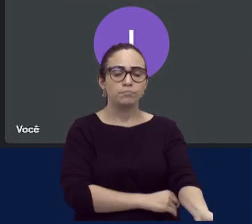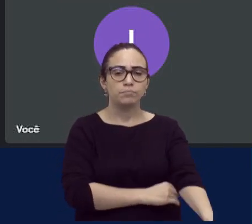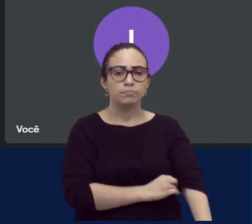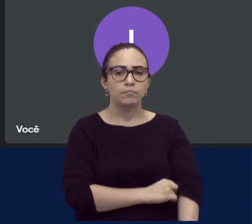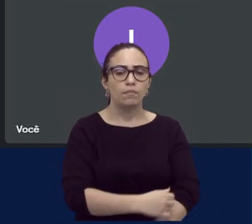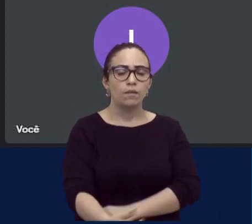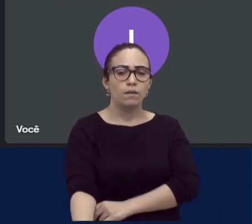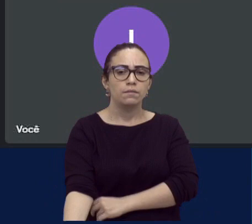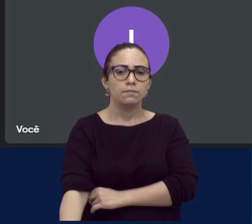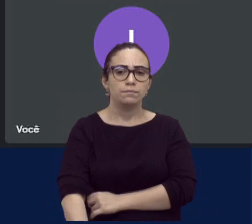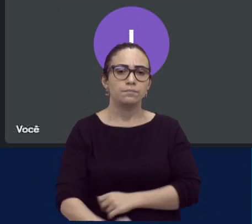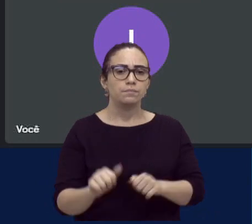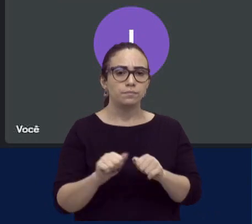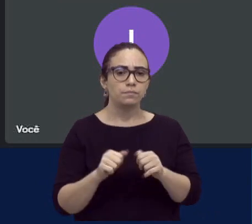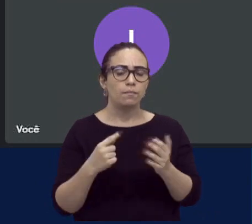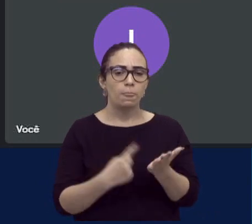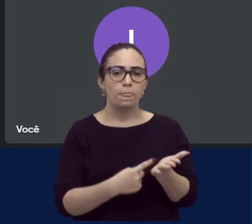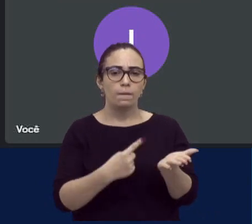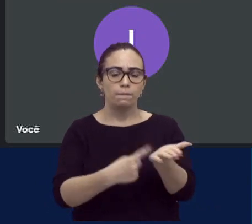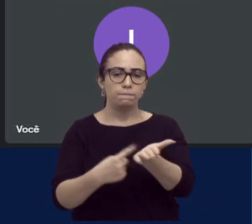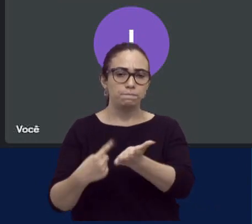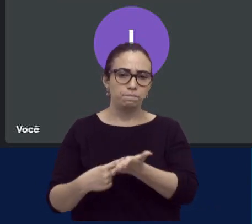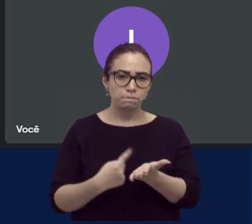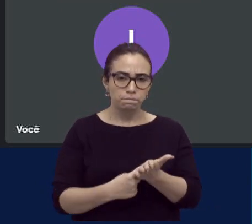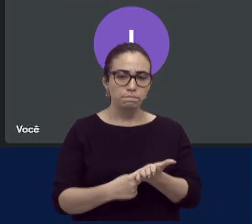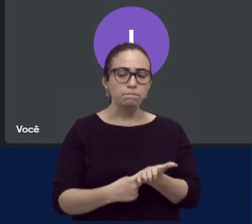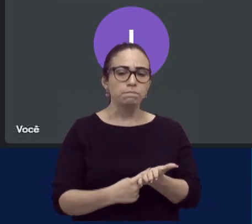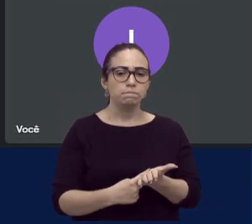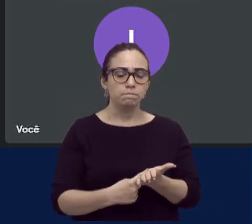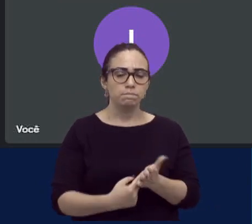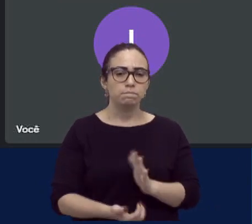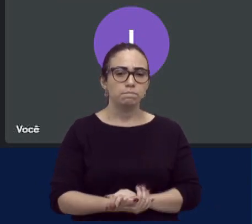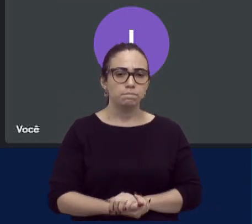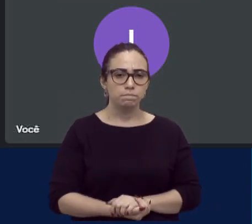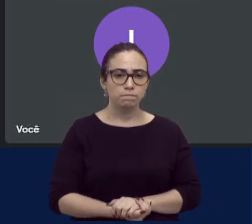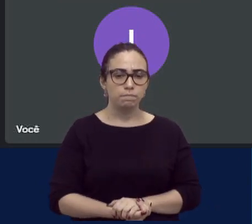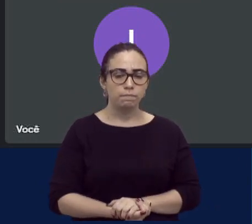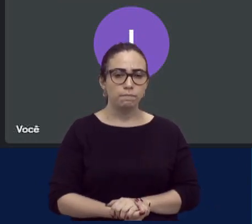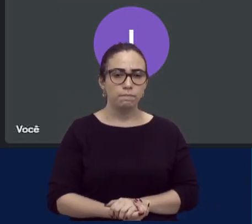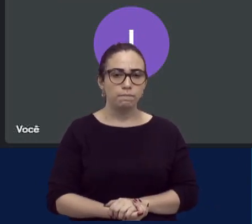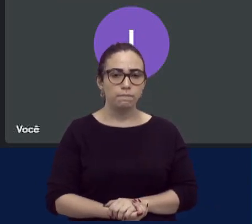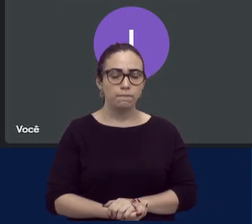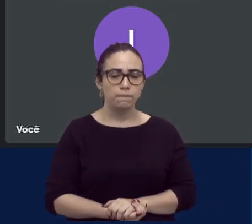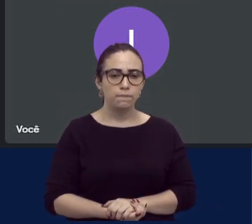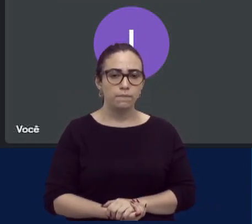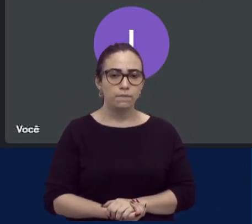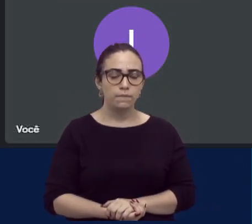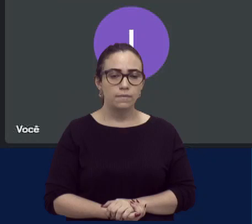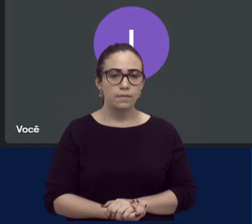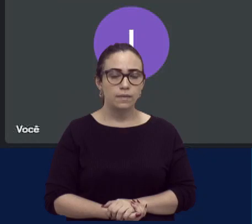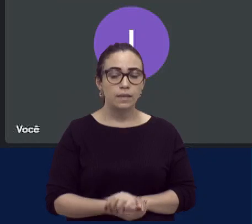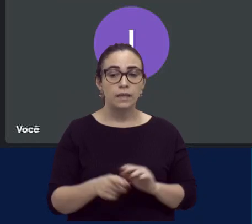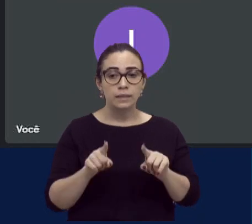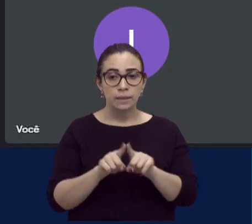mais acordos, né, a partir do momento que a gente aprende a filtrar isso. E olha, e